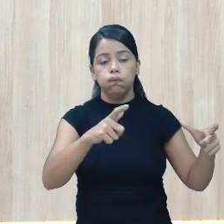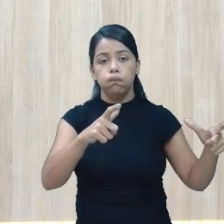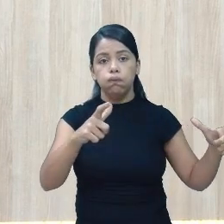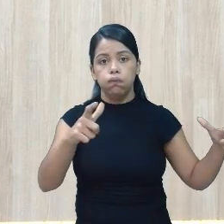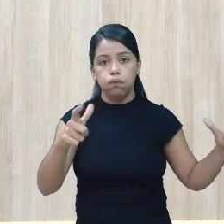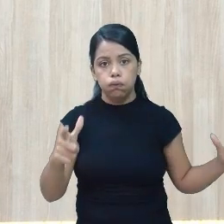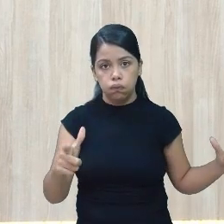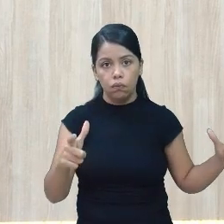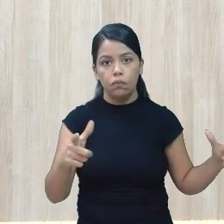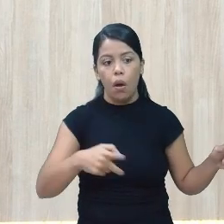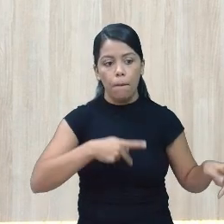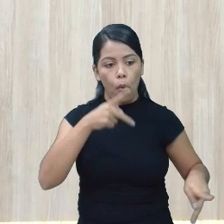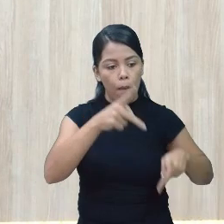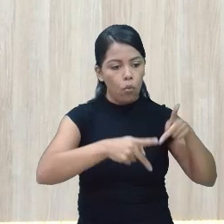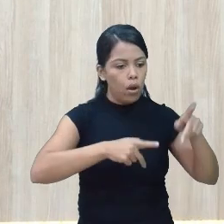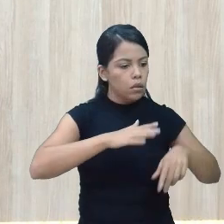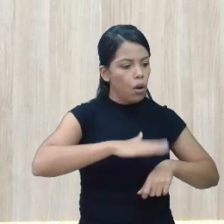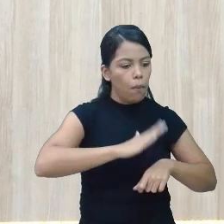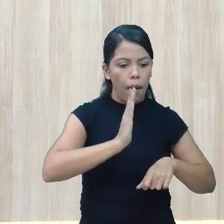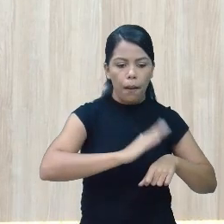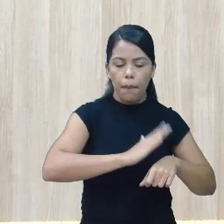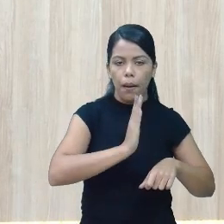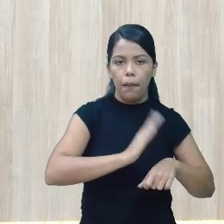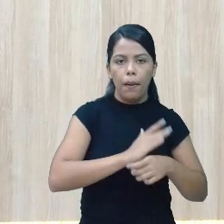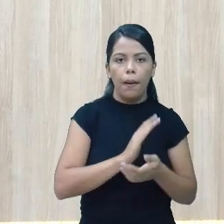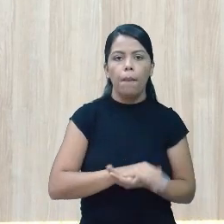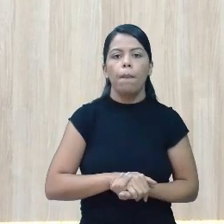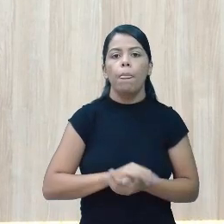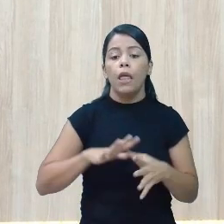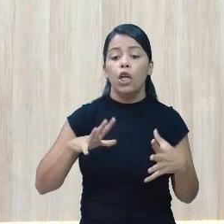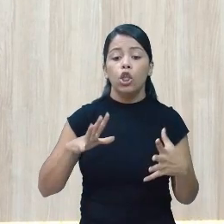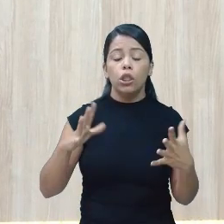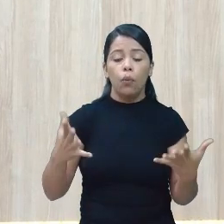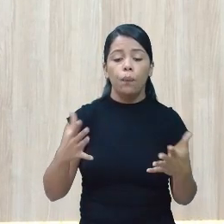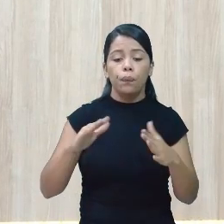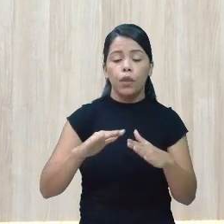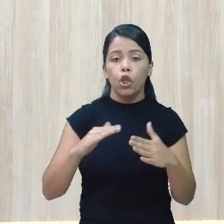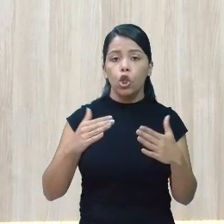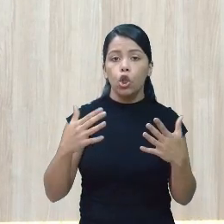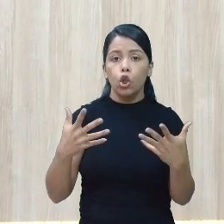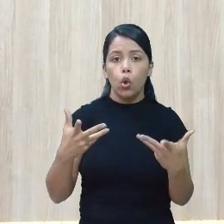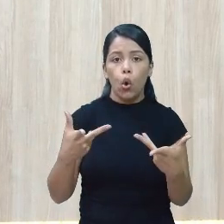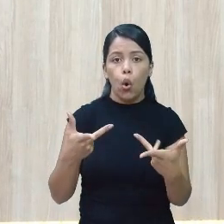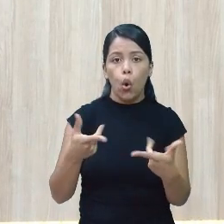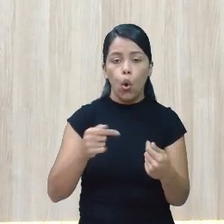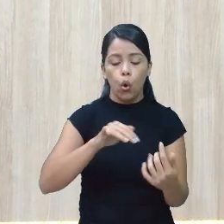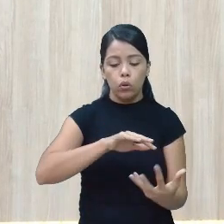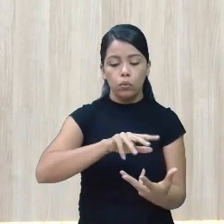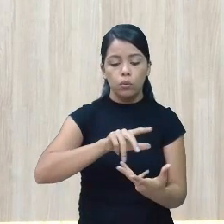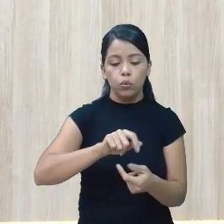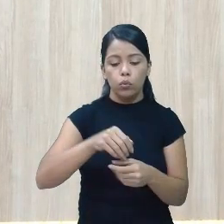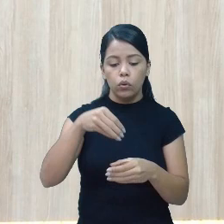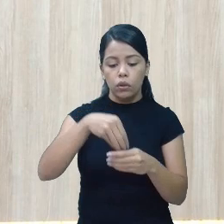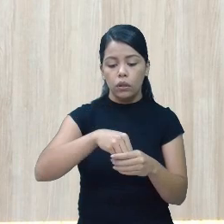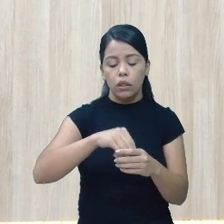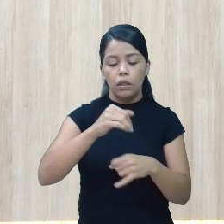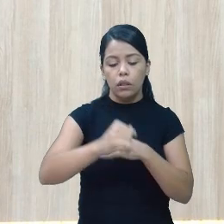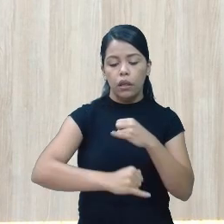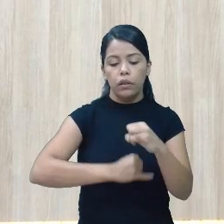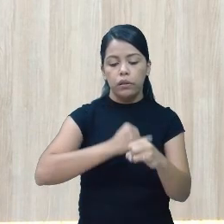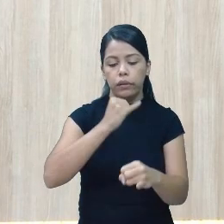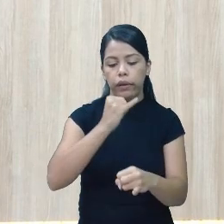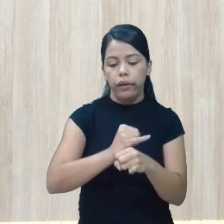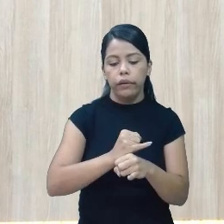todas essas redes sociais, todo esse universo que vive na internet, ele se utiliza dessa grande quantidade de